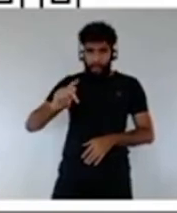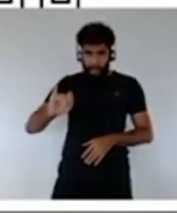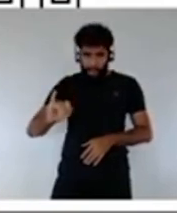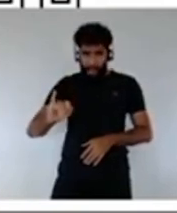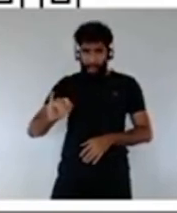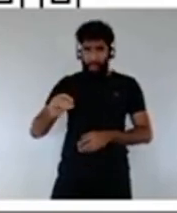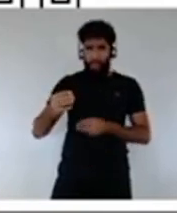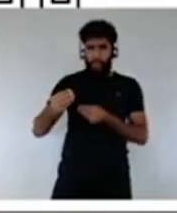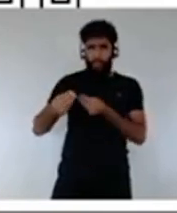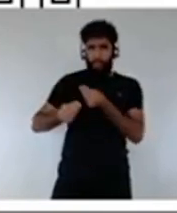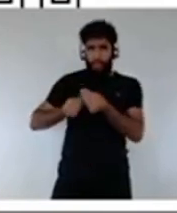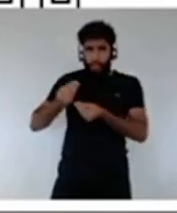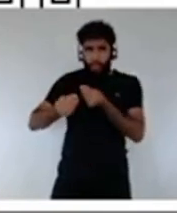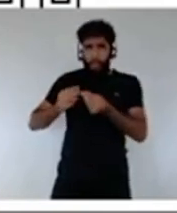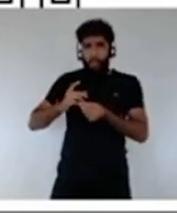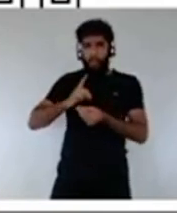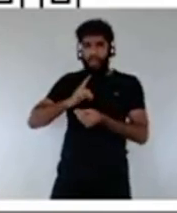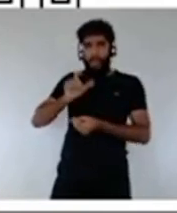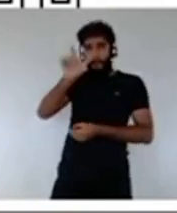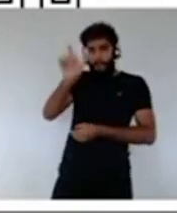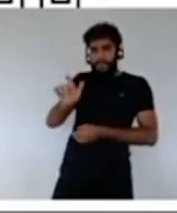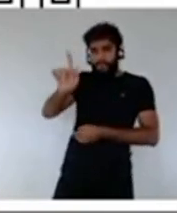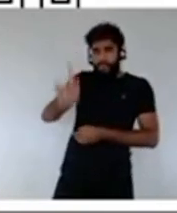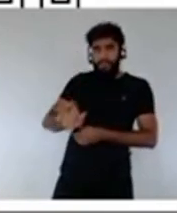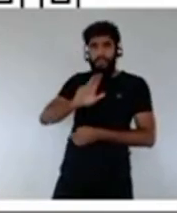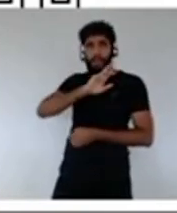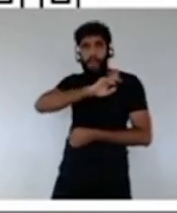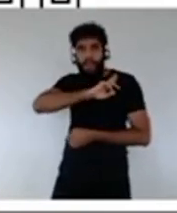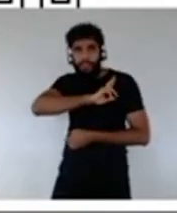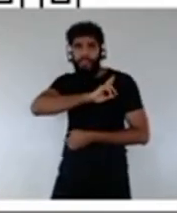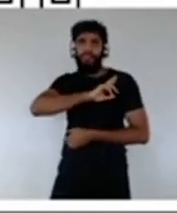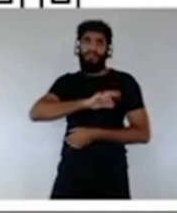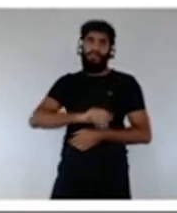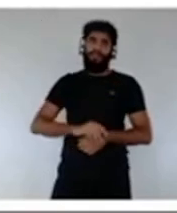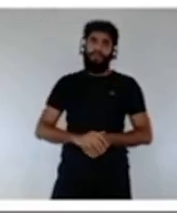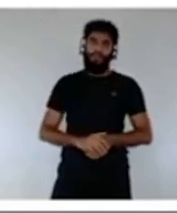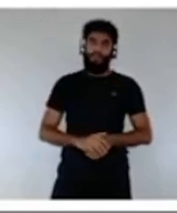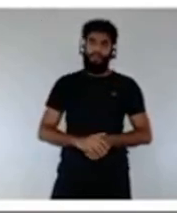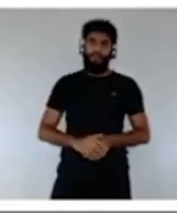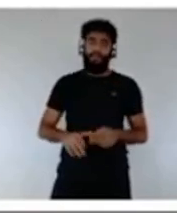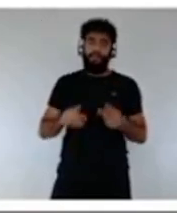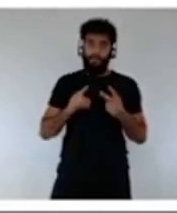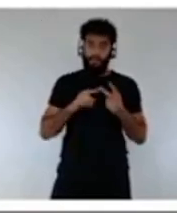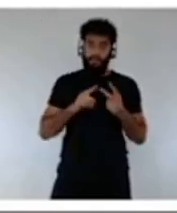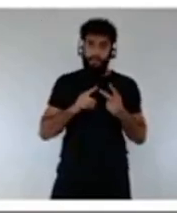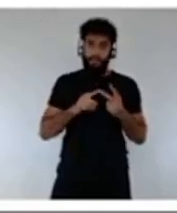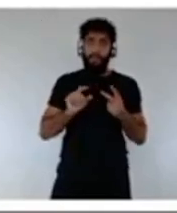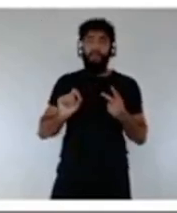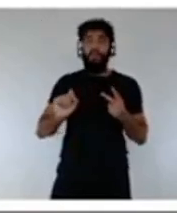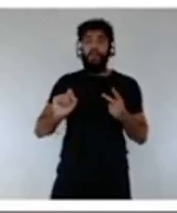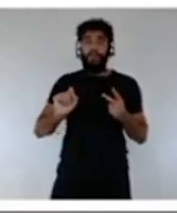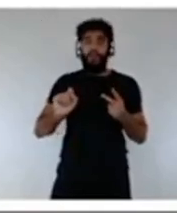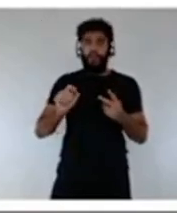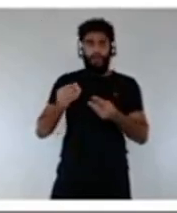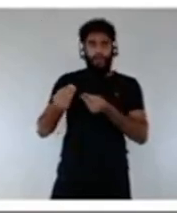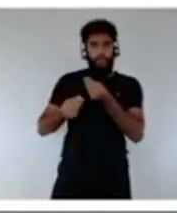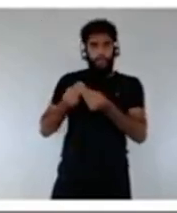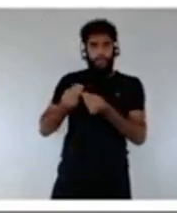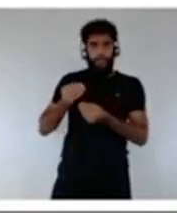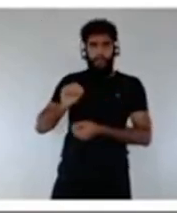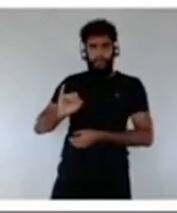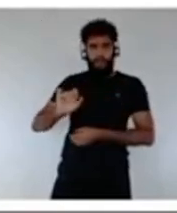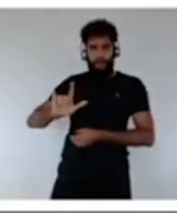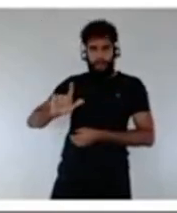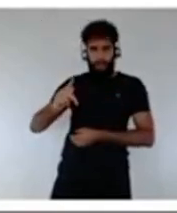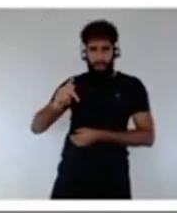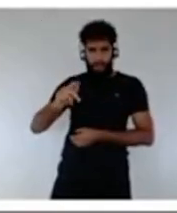pensar numa gestão para a LPI. E a segunda questão é exatamente como que essas LPIs se relacionam